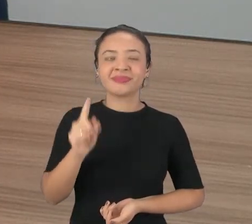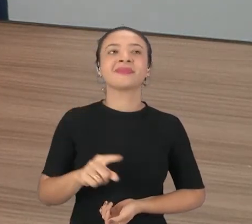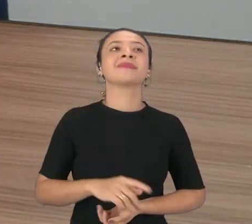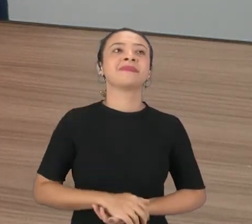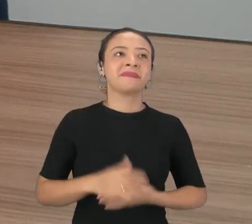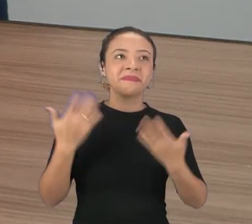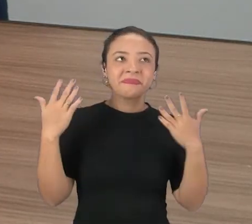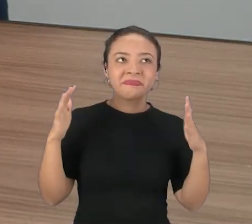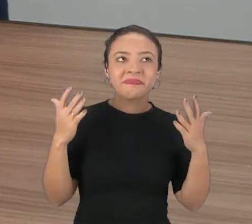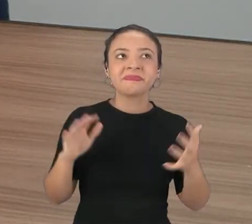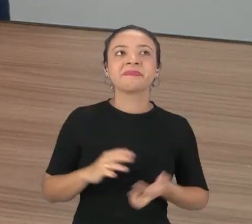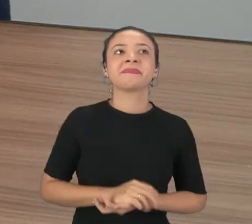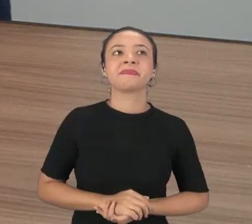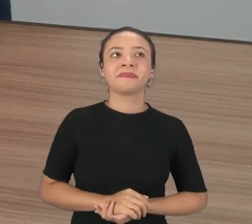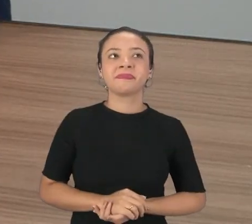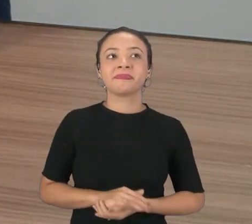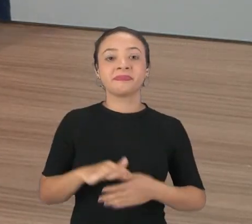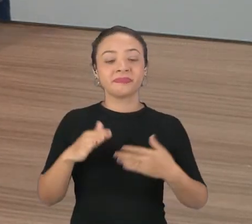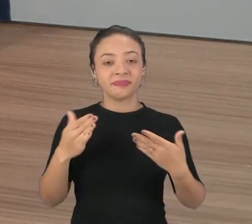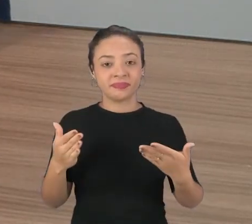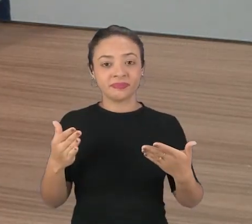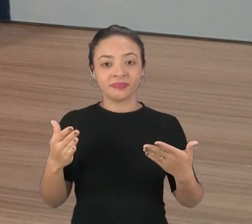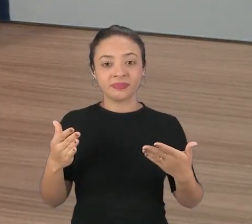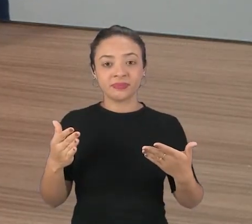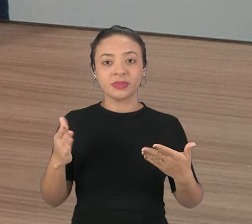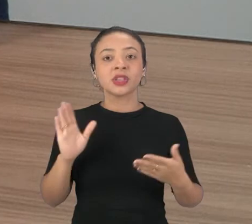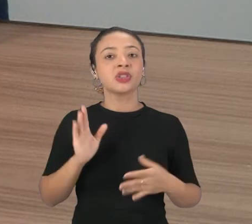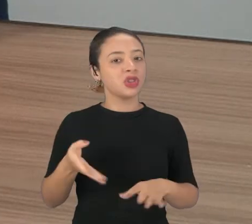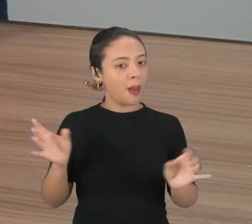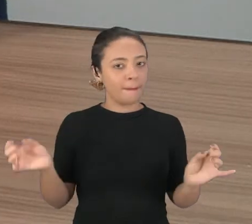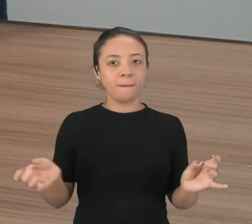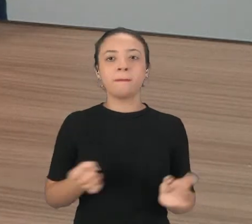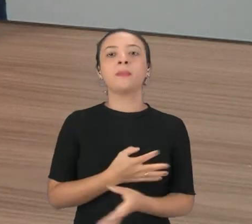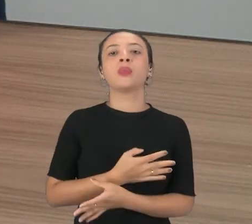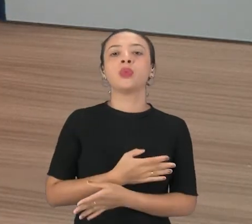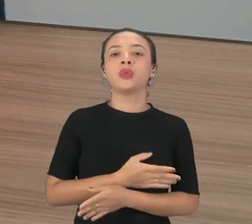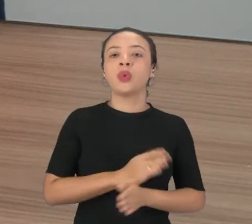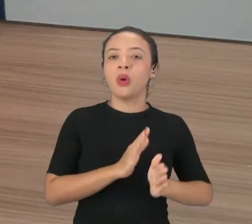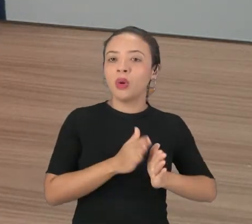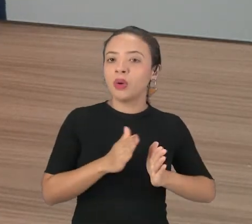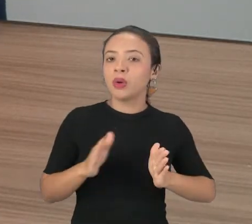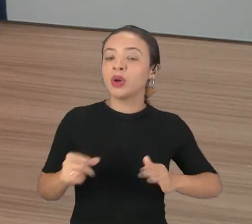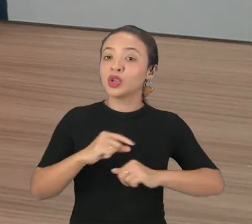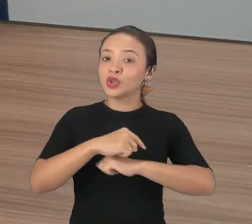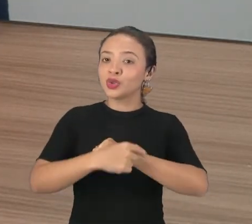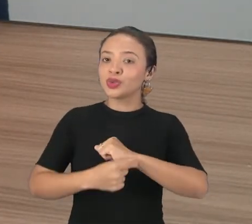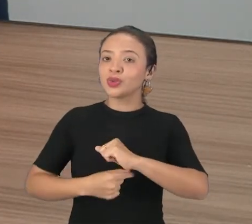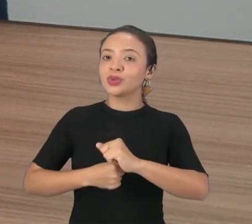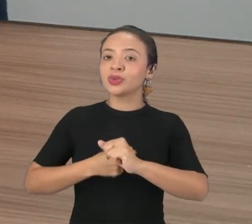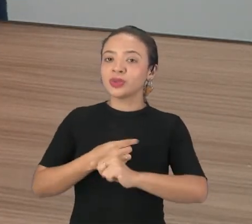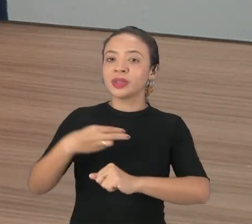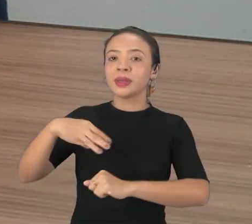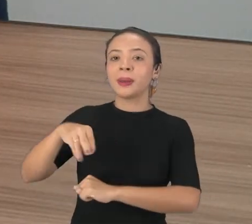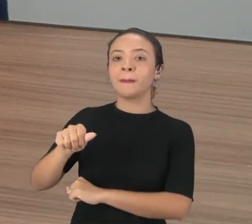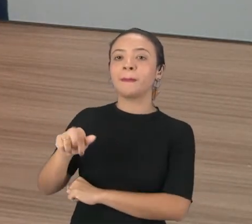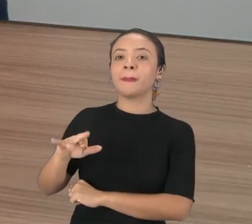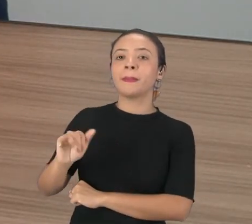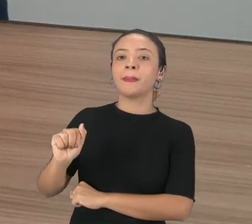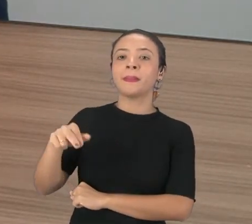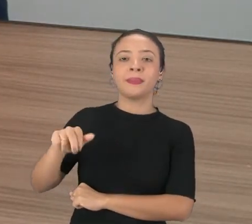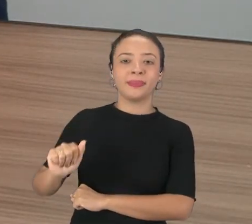azul isso mesmo então completamos aqui a sequência de pulseiras a Mariana